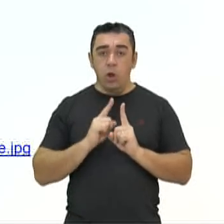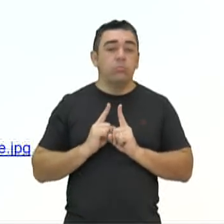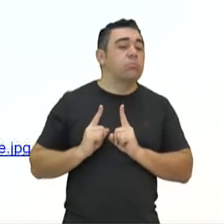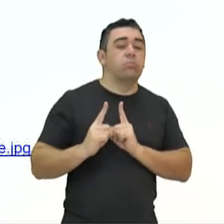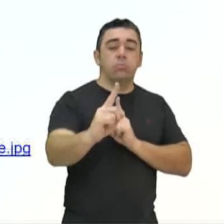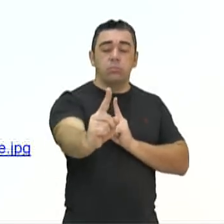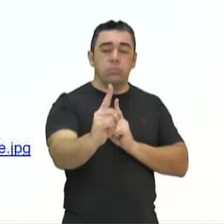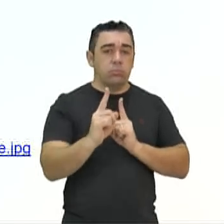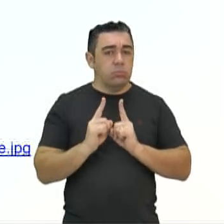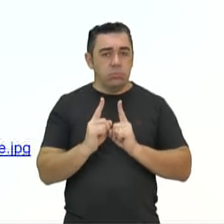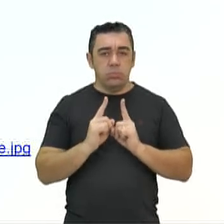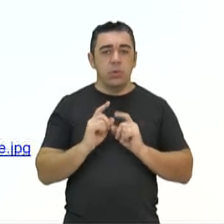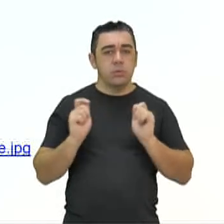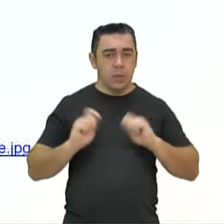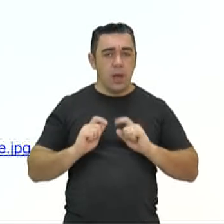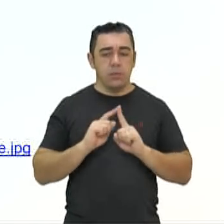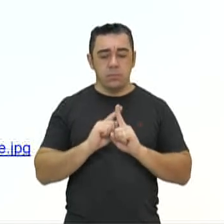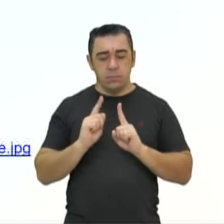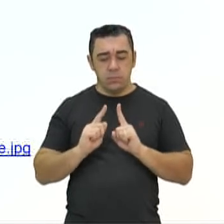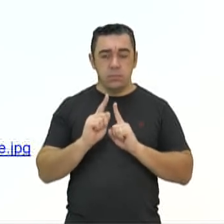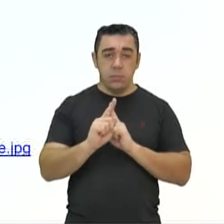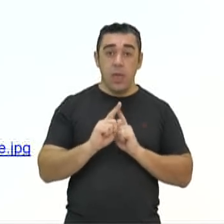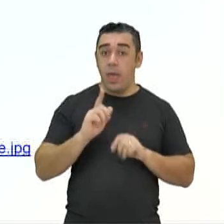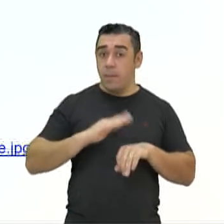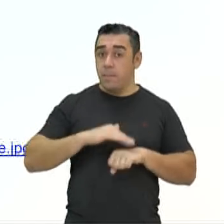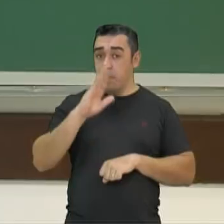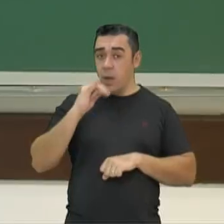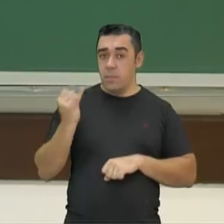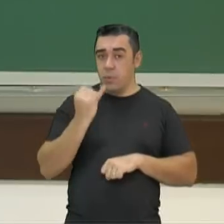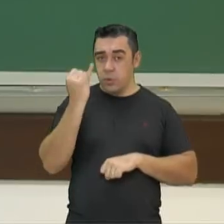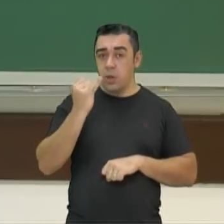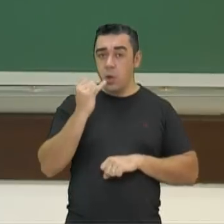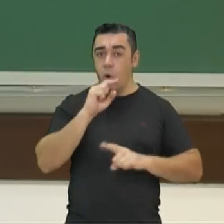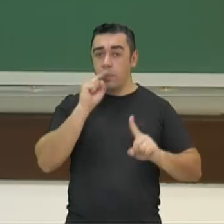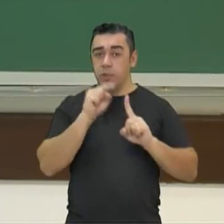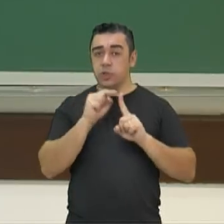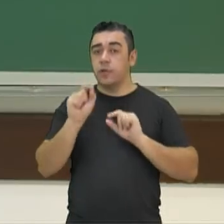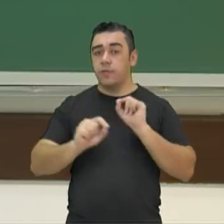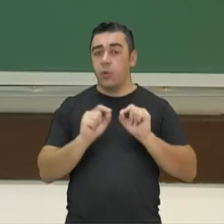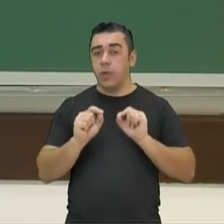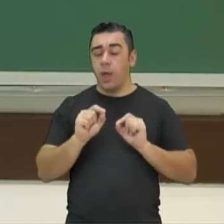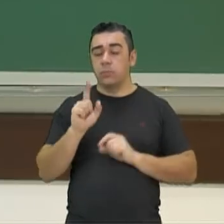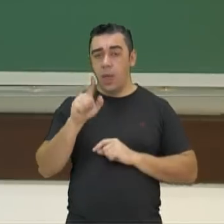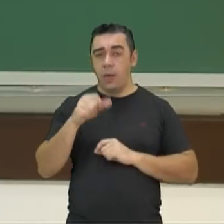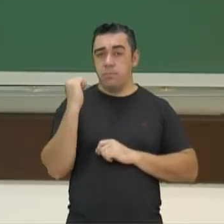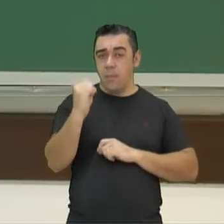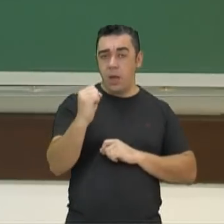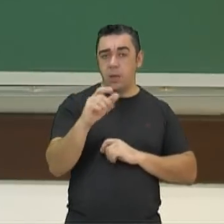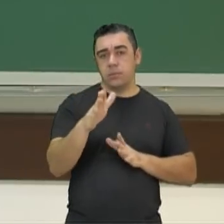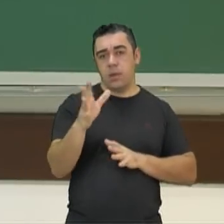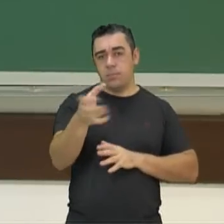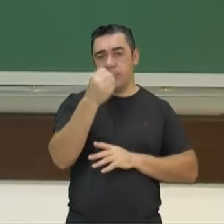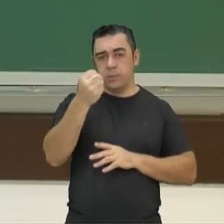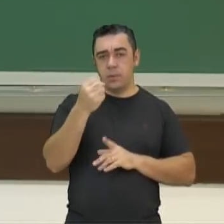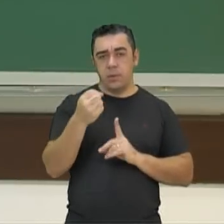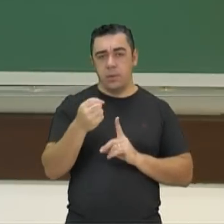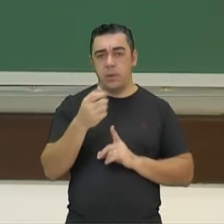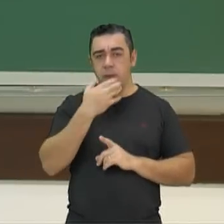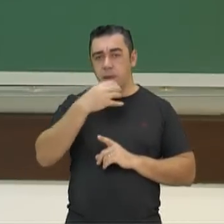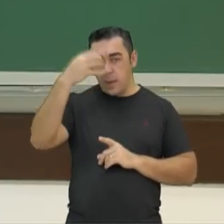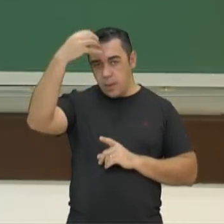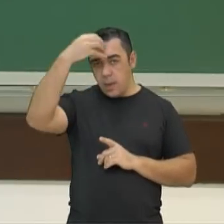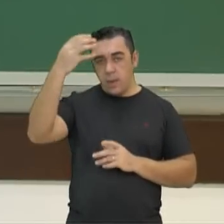quantas vezes quiser. É a peça mais importante do jogo, inclusive é o objetivo do jogo, só que só anda uma casinha, né? Eu costumo falar que o rei tem uma roupa